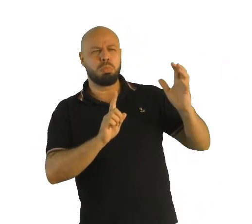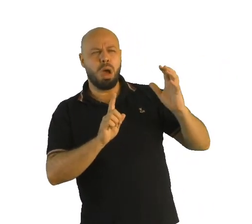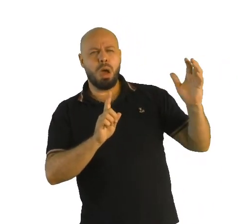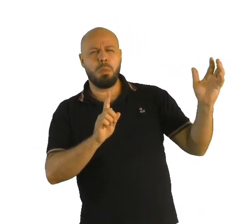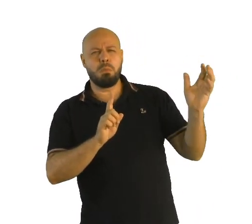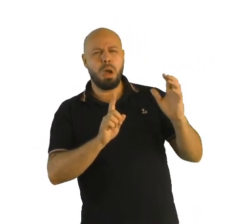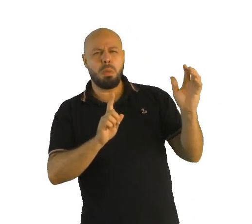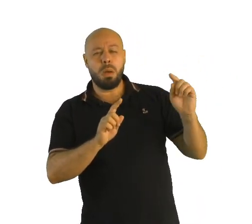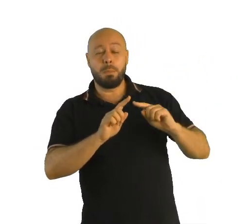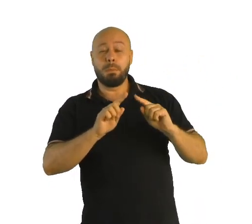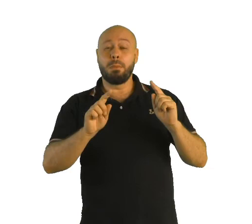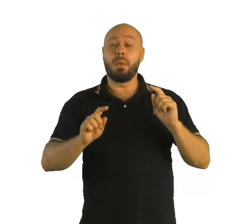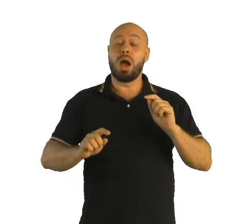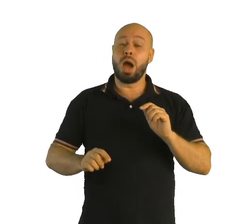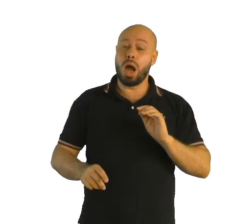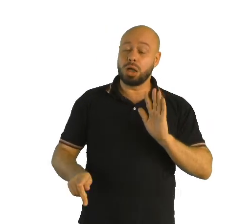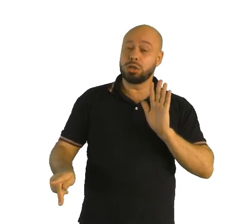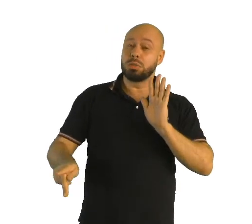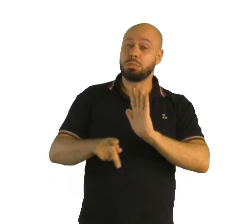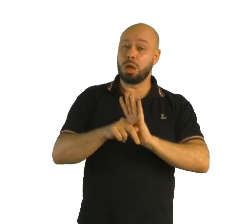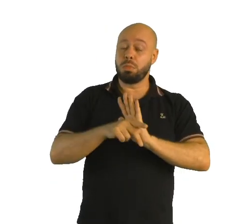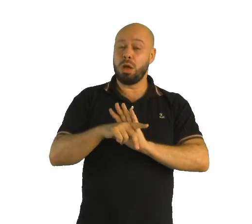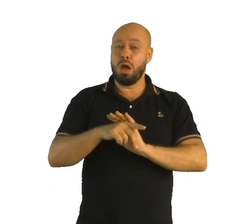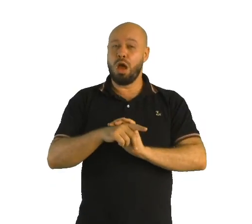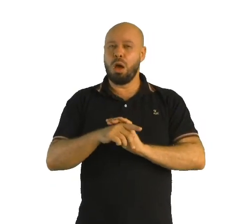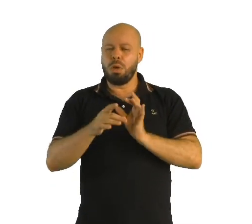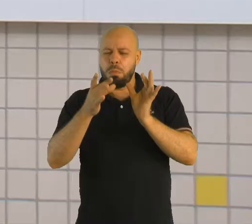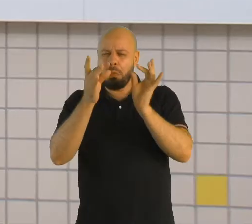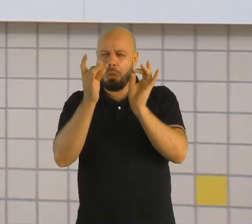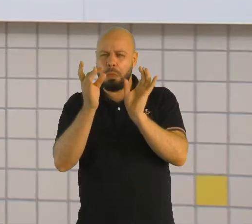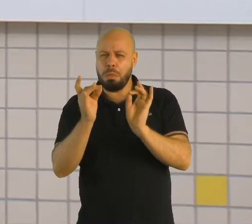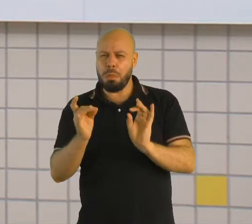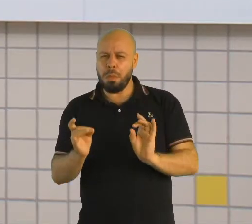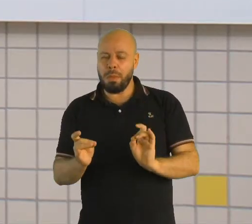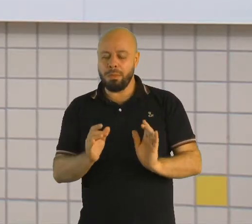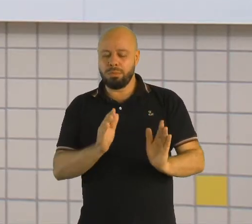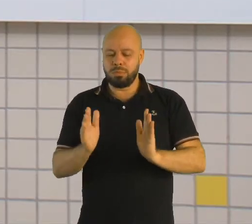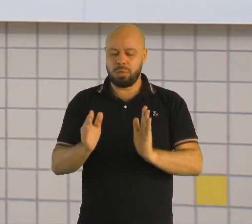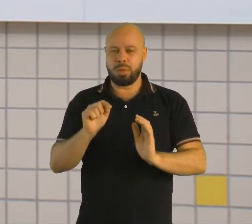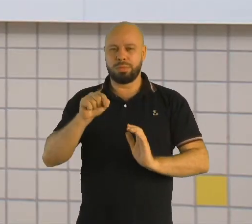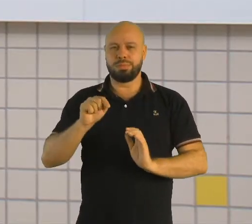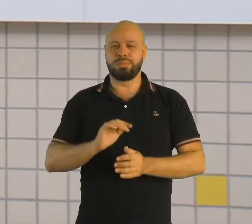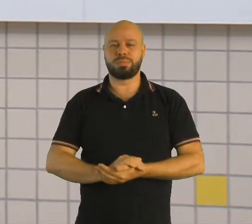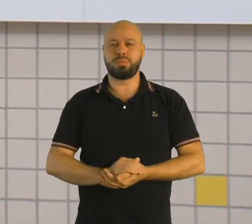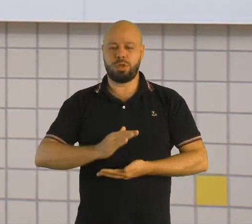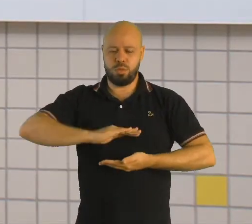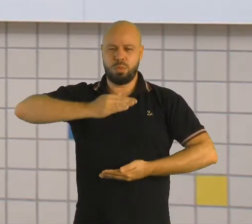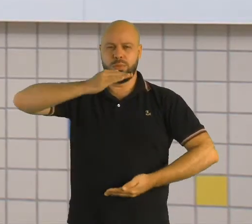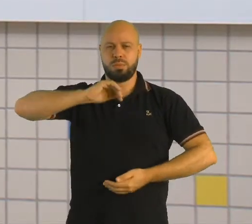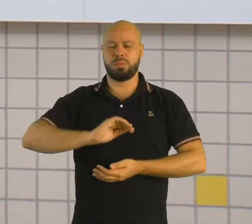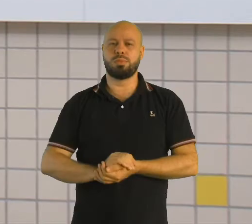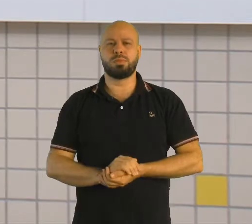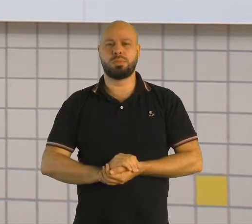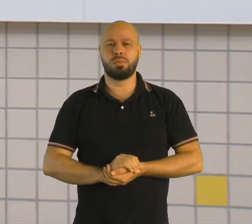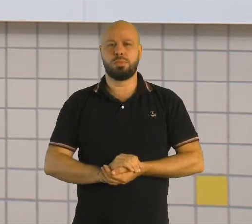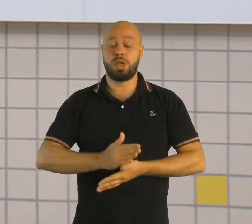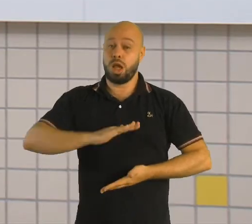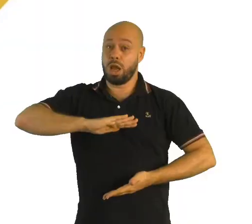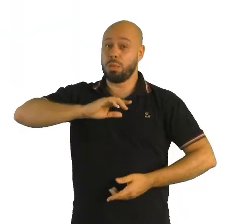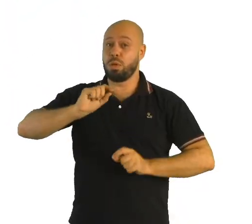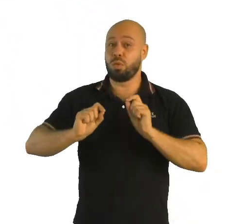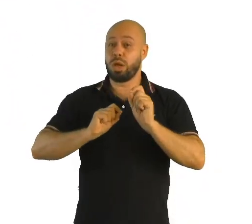né, criar suas próprias particularidades. Uma das características do Renascimento muito importante é